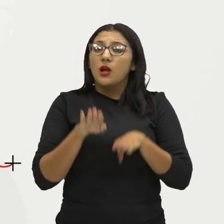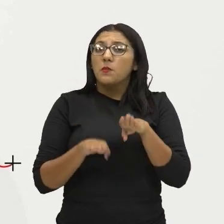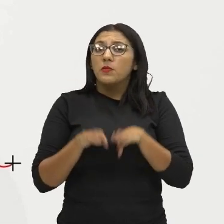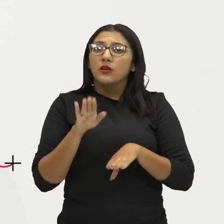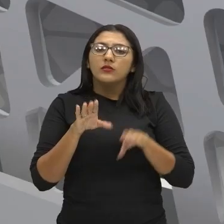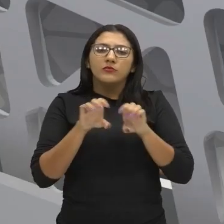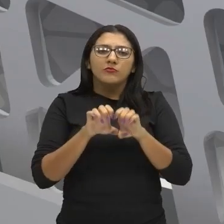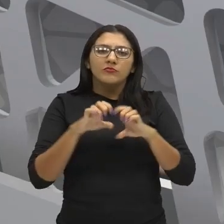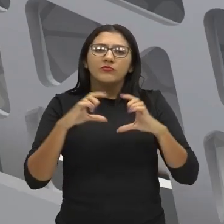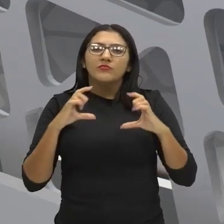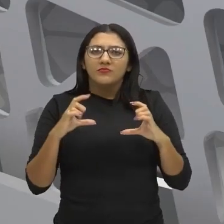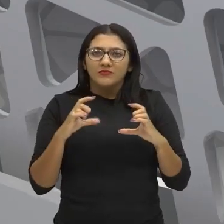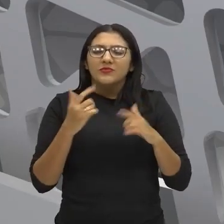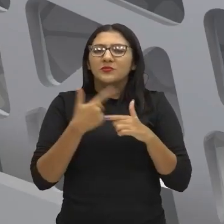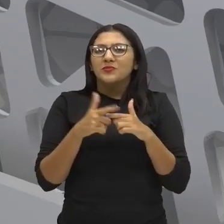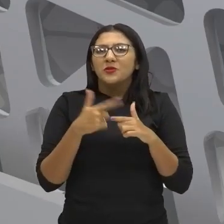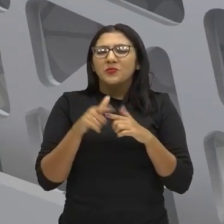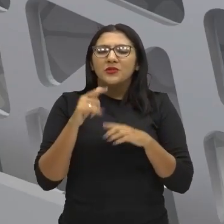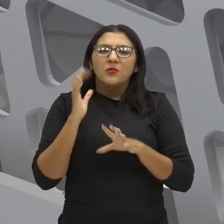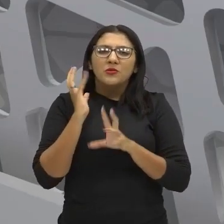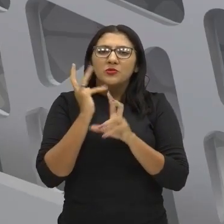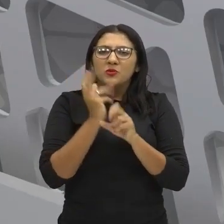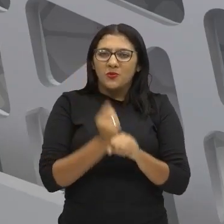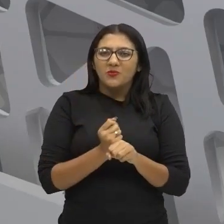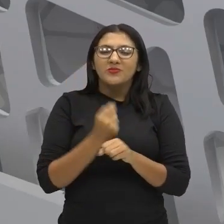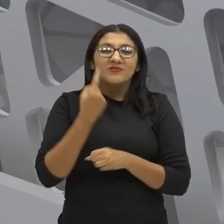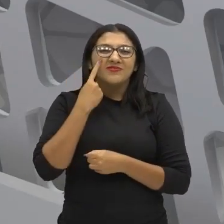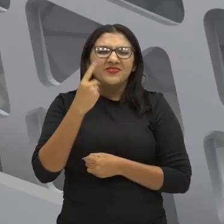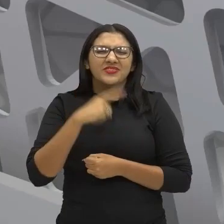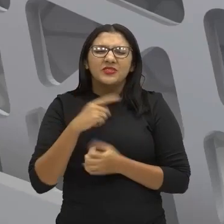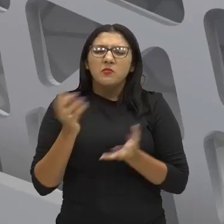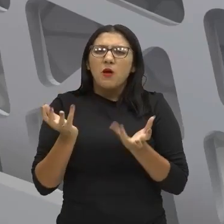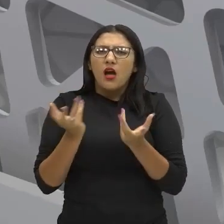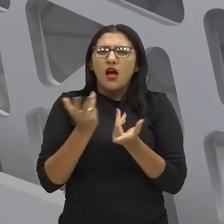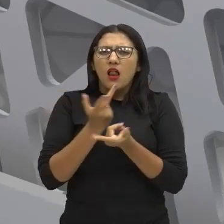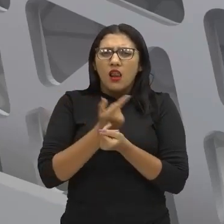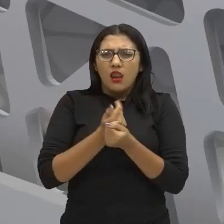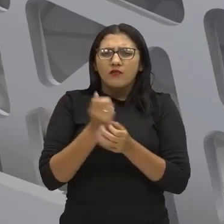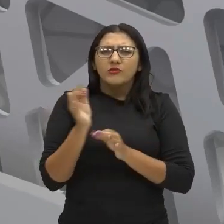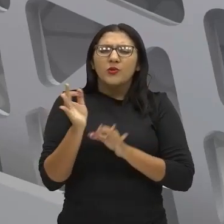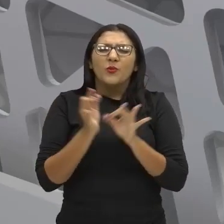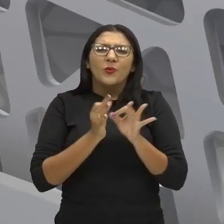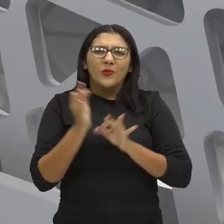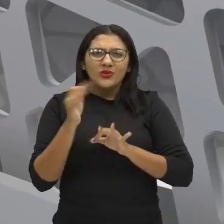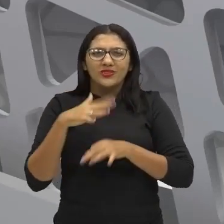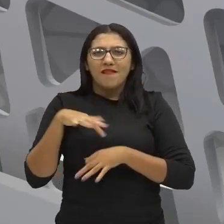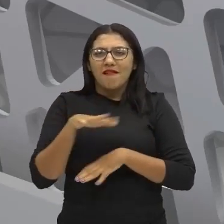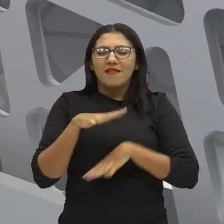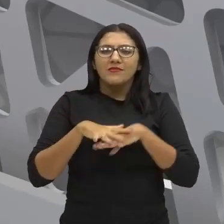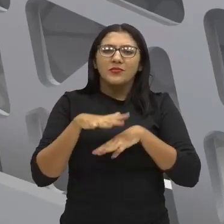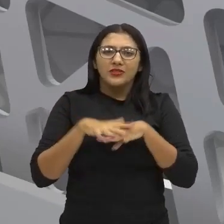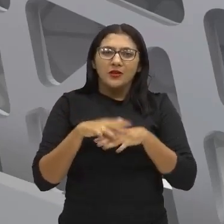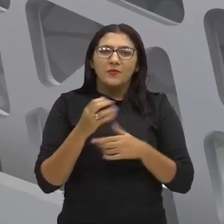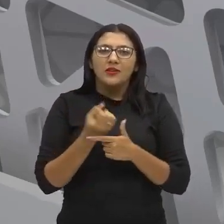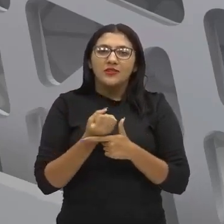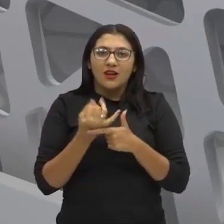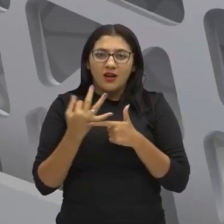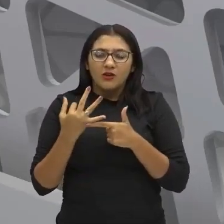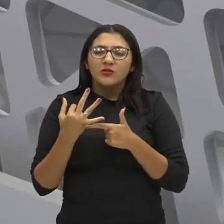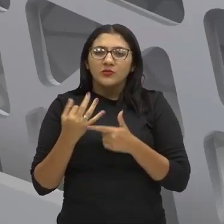uma determinada situação, problema. Quer dizer, olha que riqueza! a linguagem da matemática,